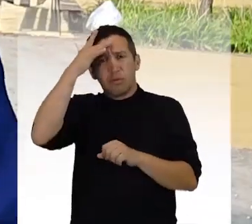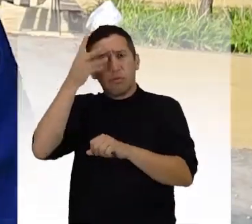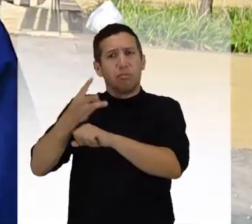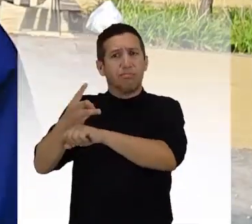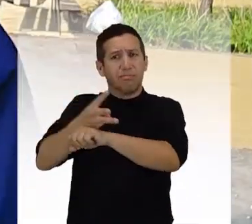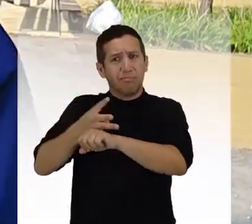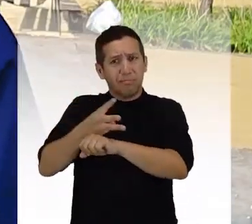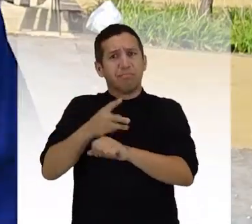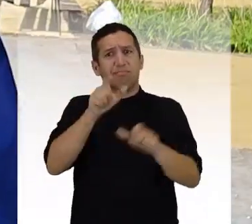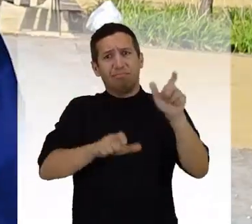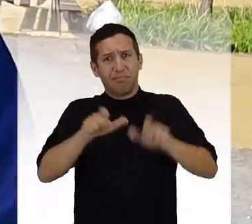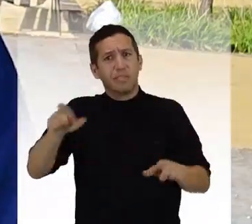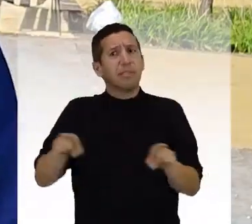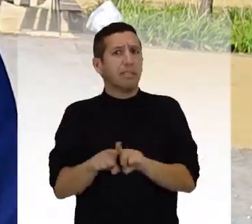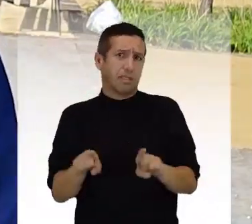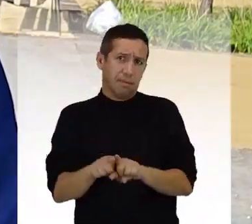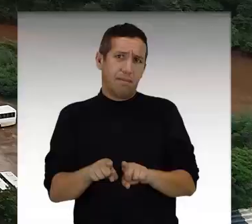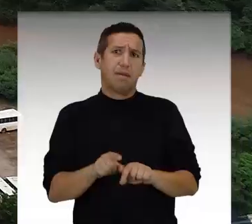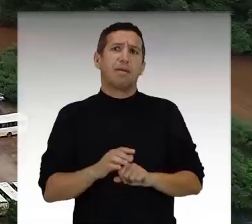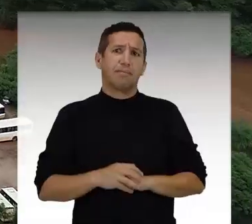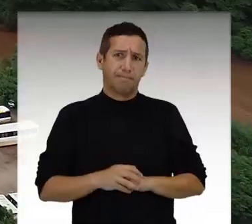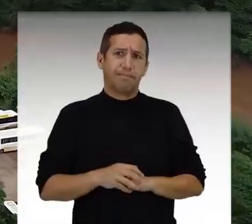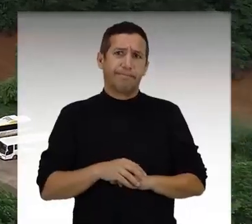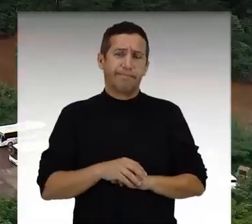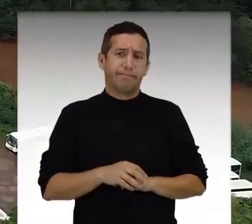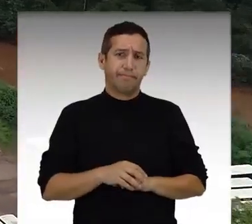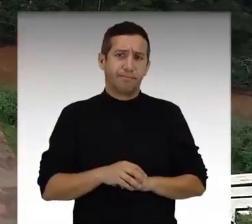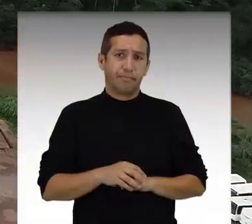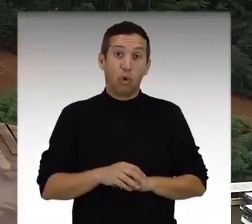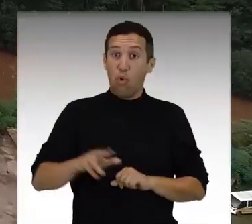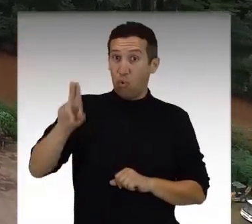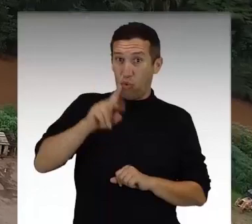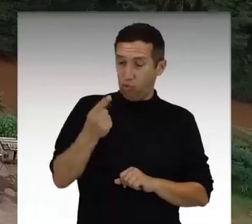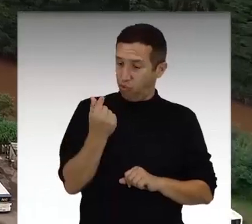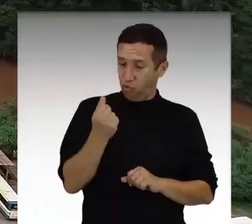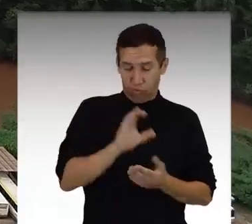os empregados diretos e terceirizados.